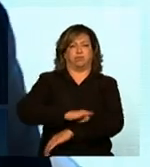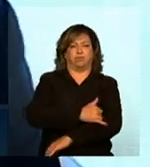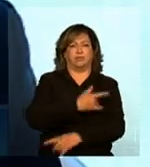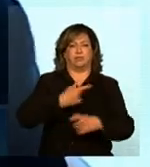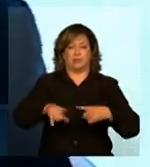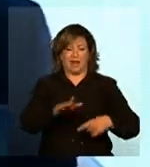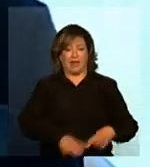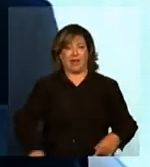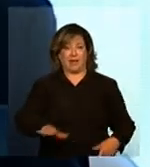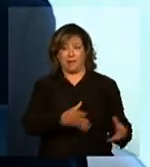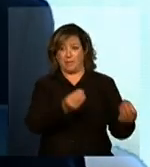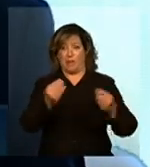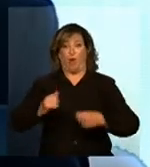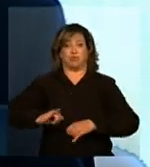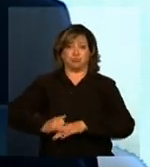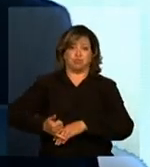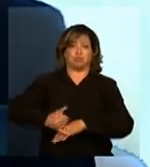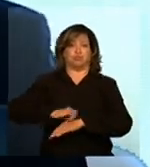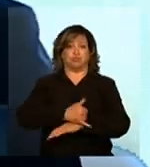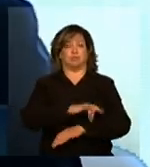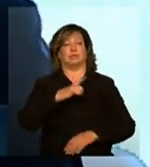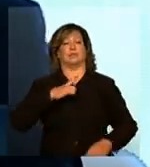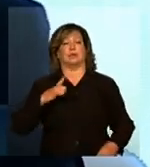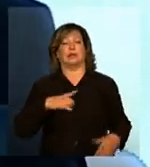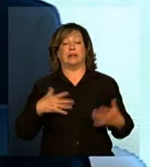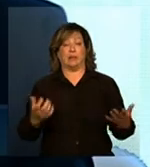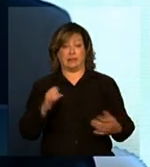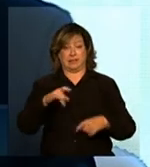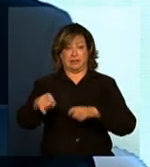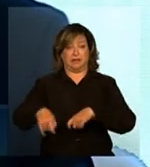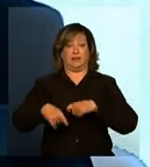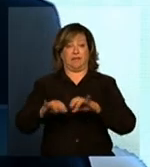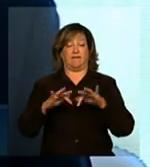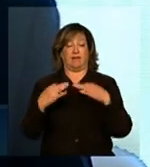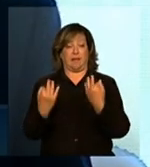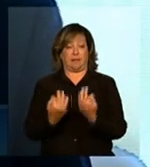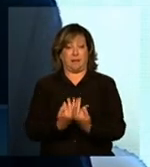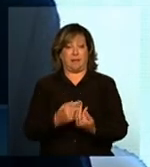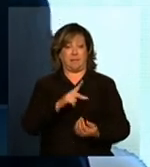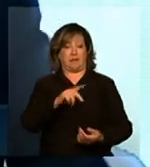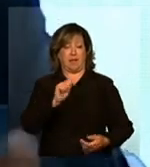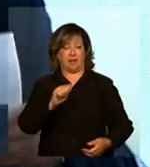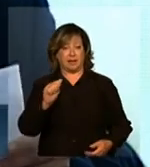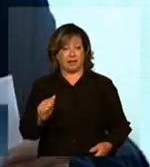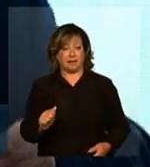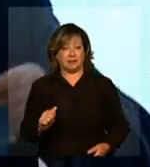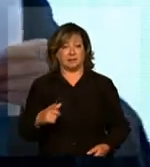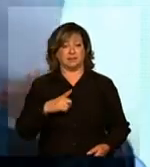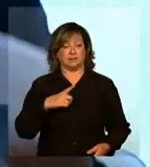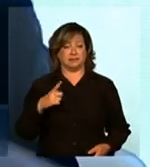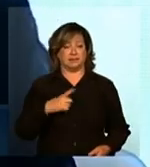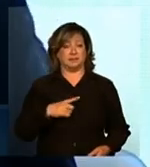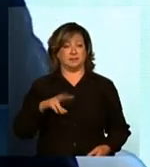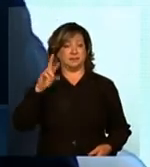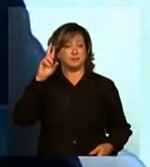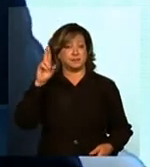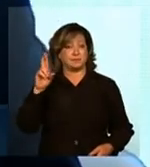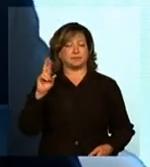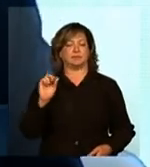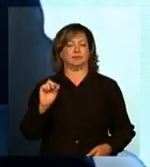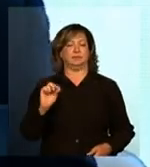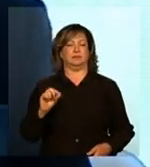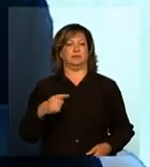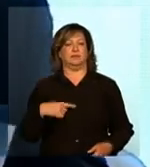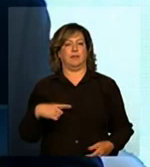inclusive infantil, numa parcela da população. Se a agricultura familiar e o PAA, com o papel estruturante que ele tem,